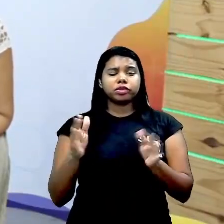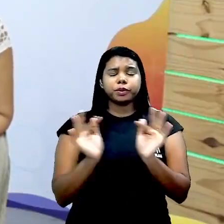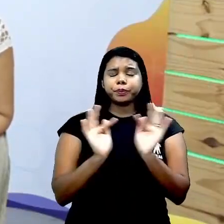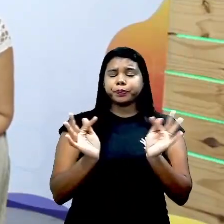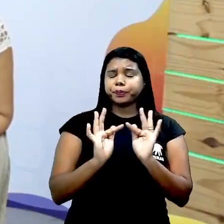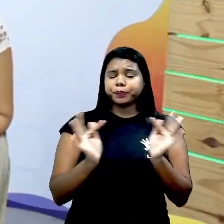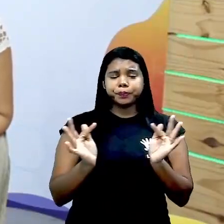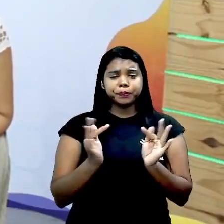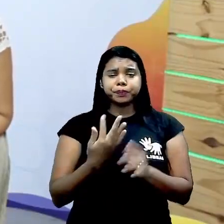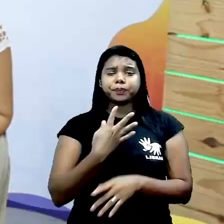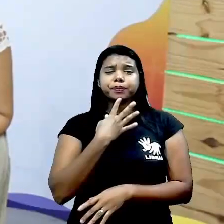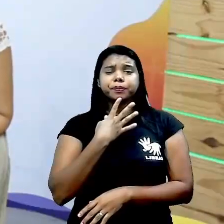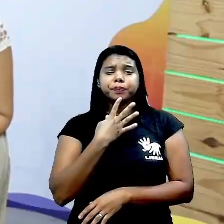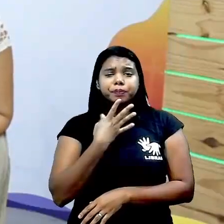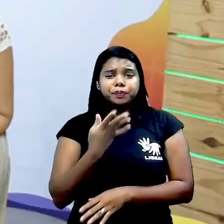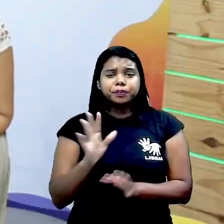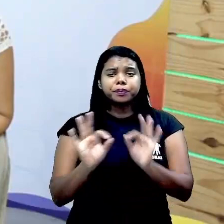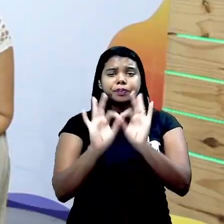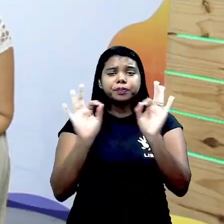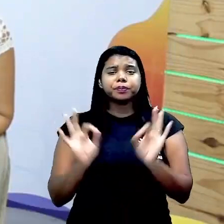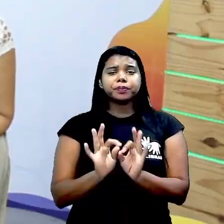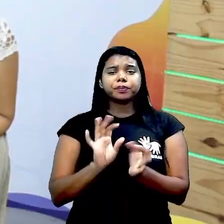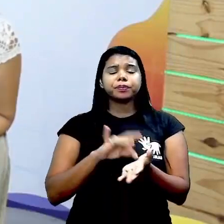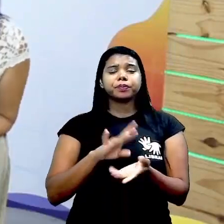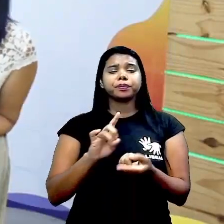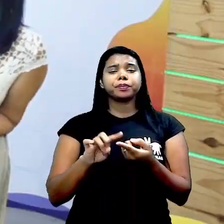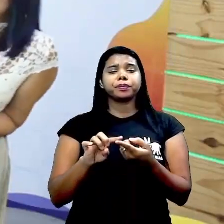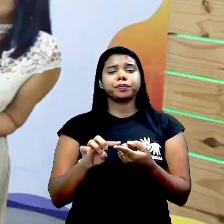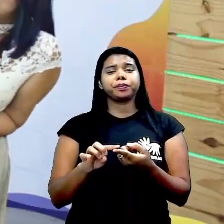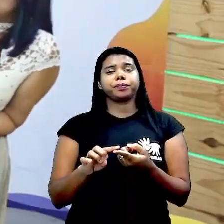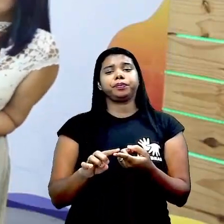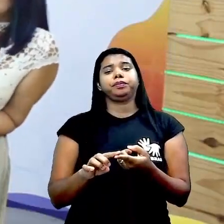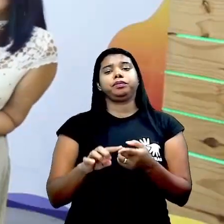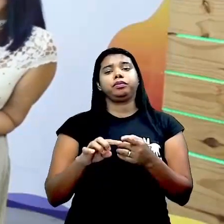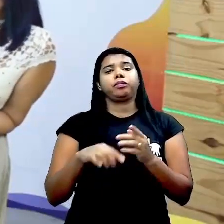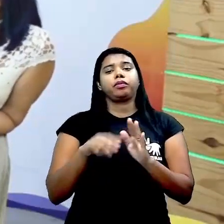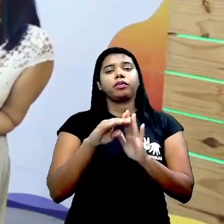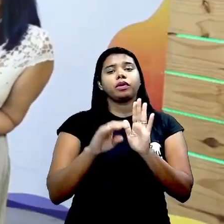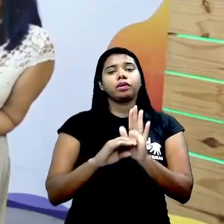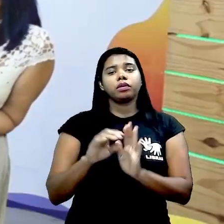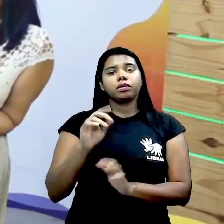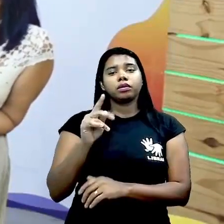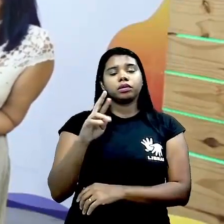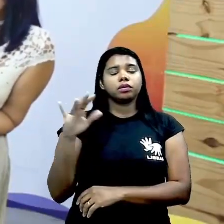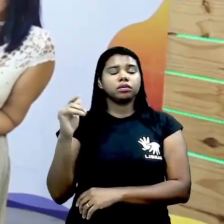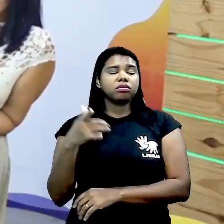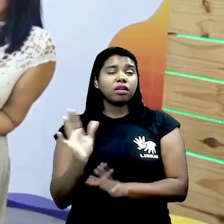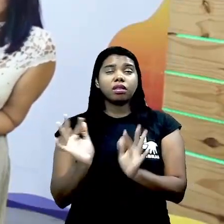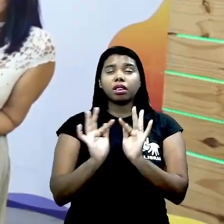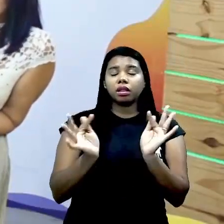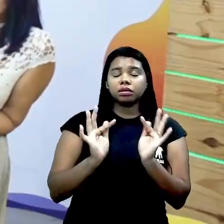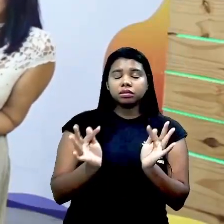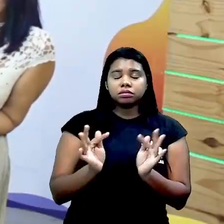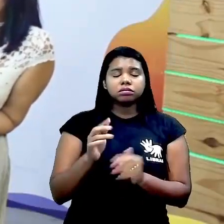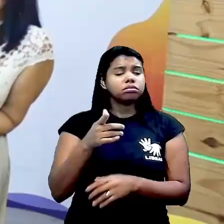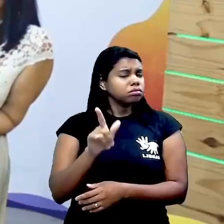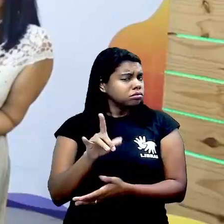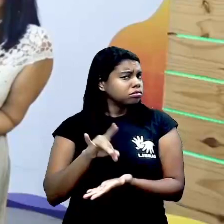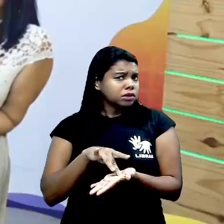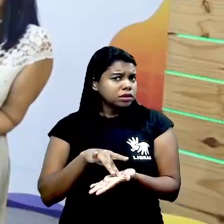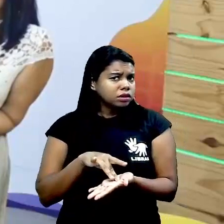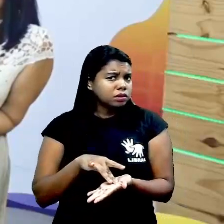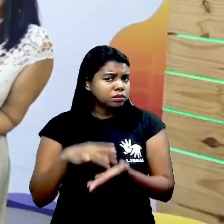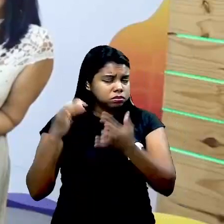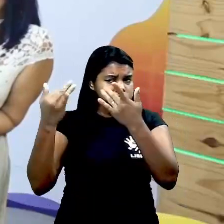porque só vai ser o conhecimento da sintaxe. Ah, não é tão simples assim. Não, claro que não é, mas o que eu